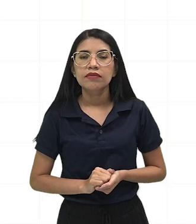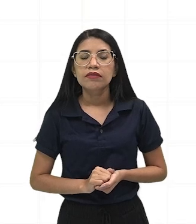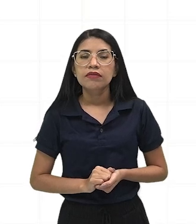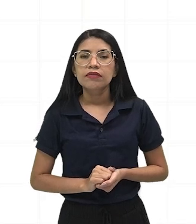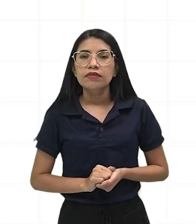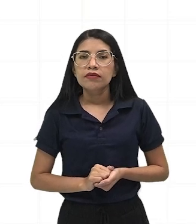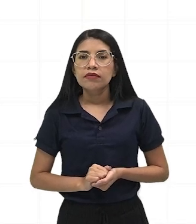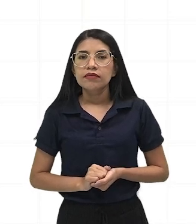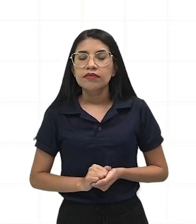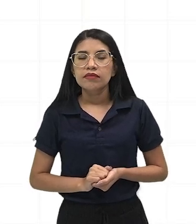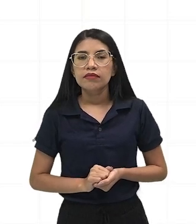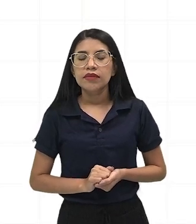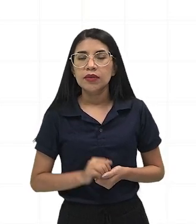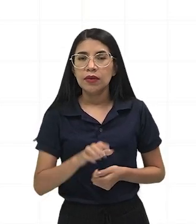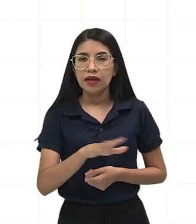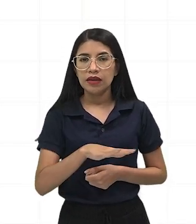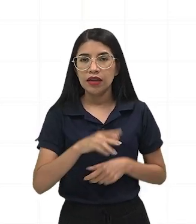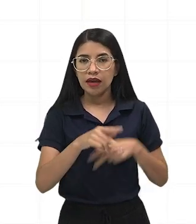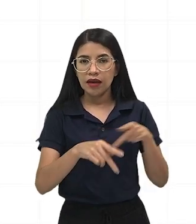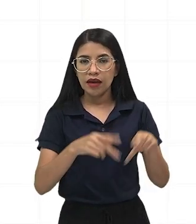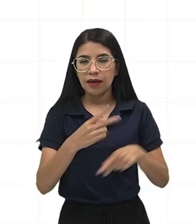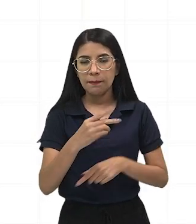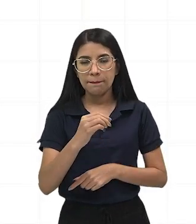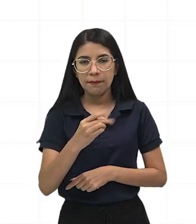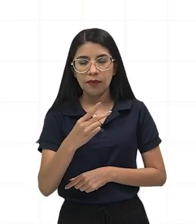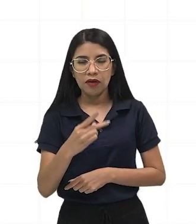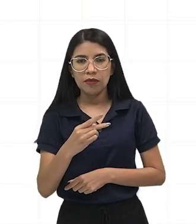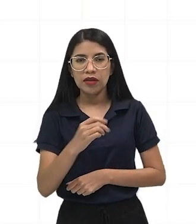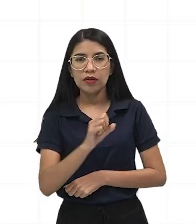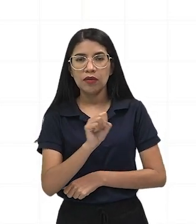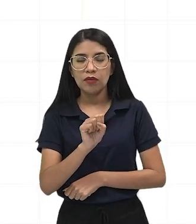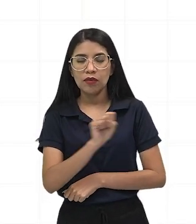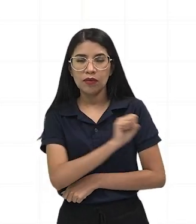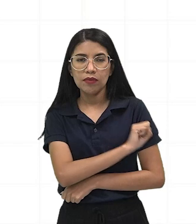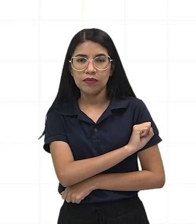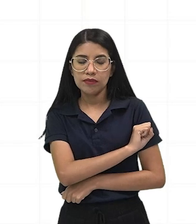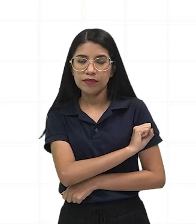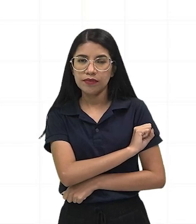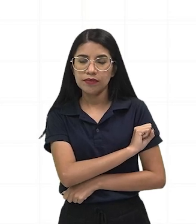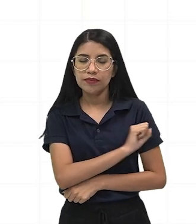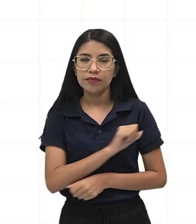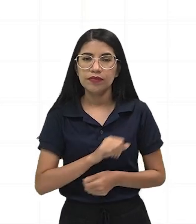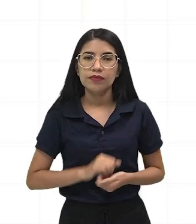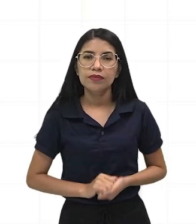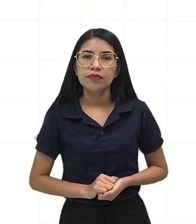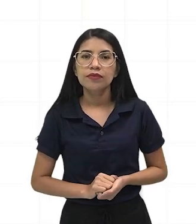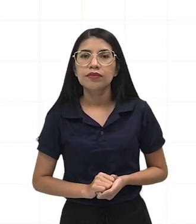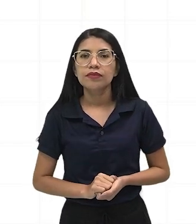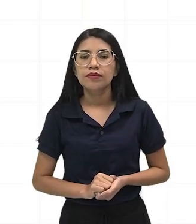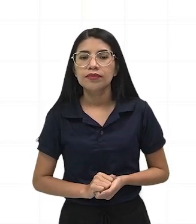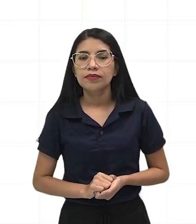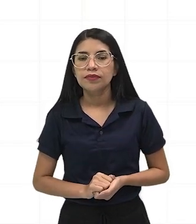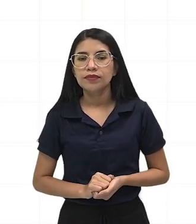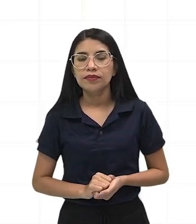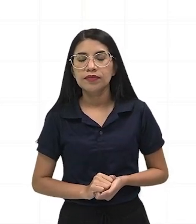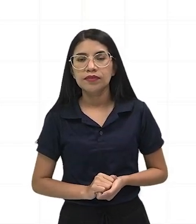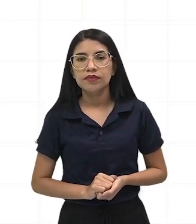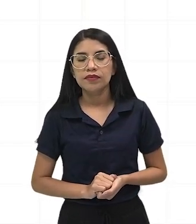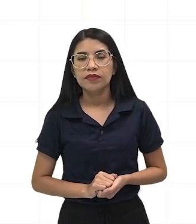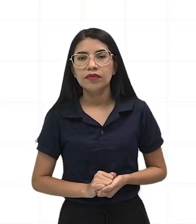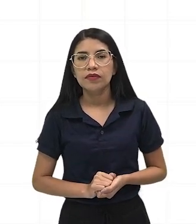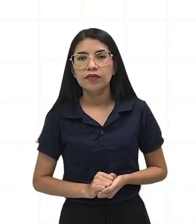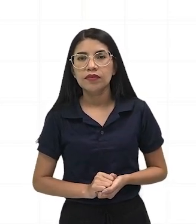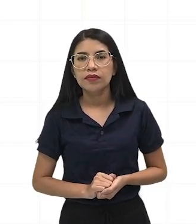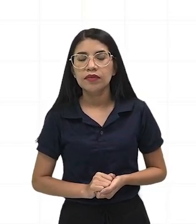vou chamar de POP, do 8º ano, certo? O que eu